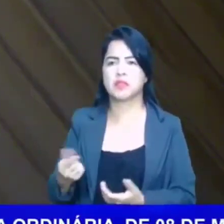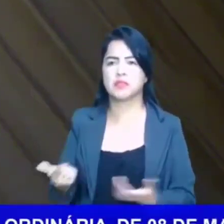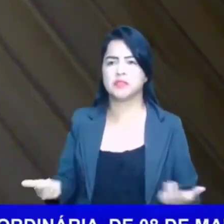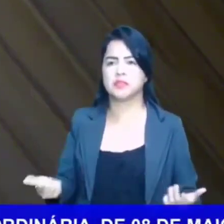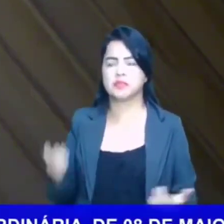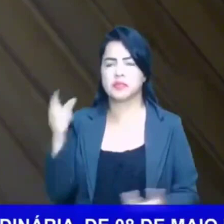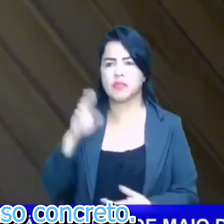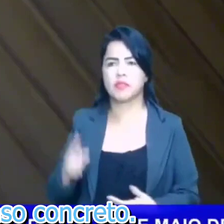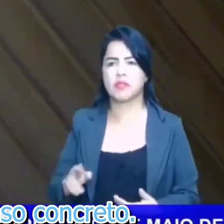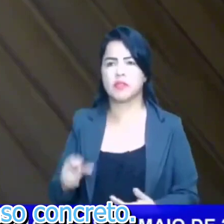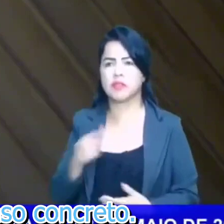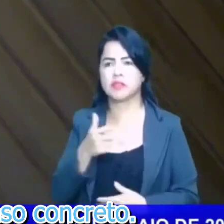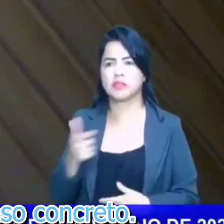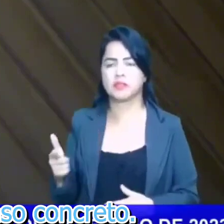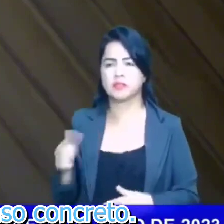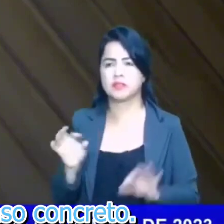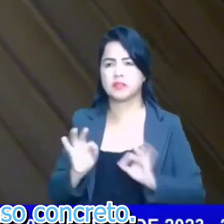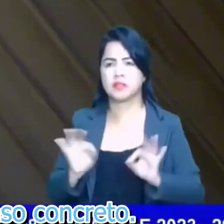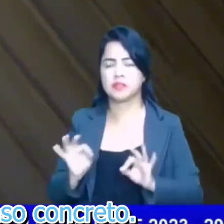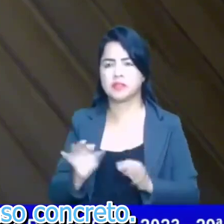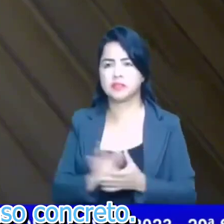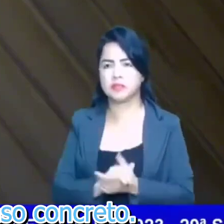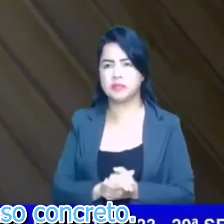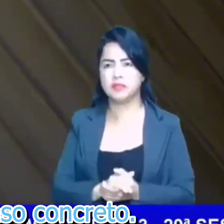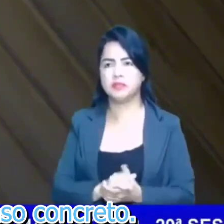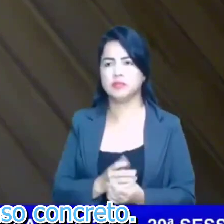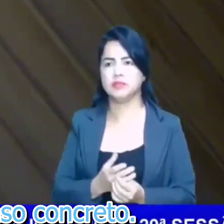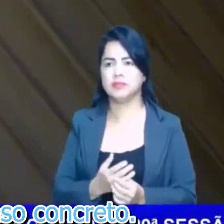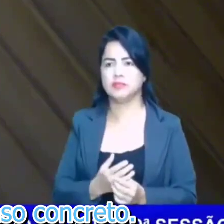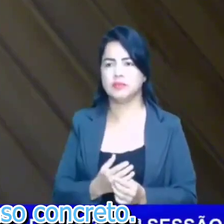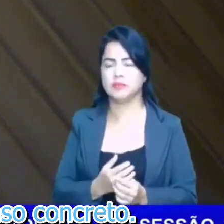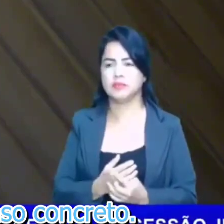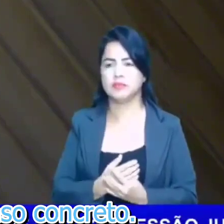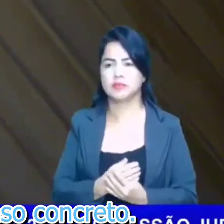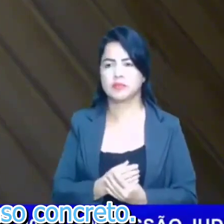R$ 250 mil. Não tem nenhuma relação